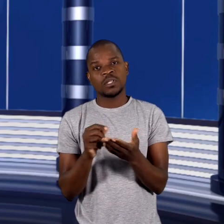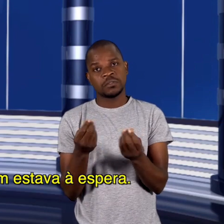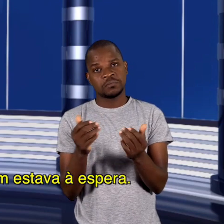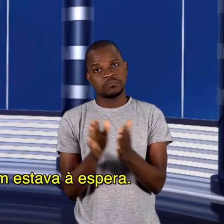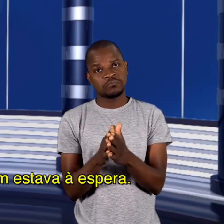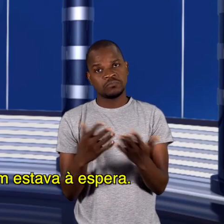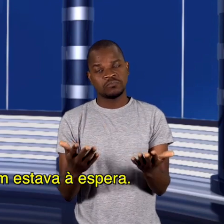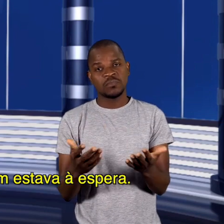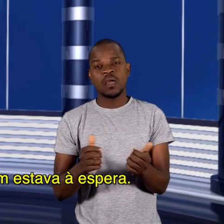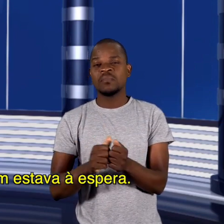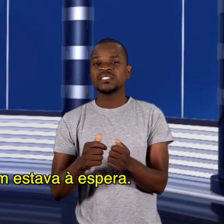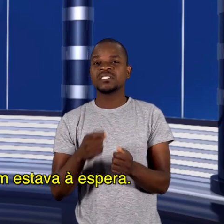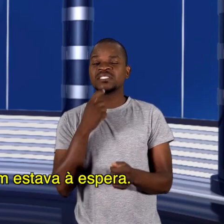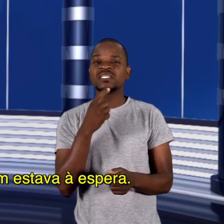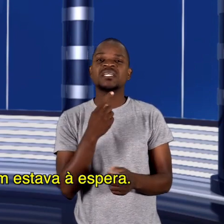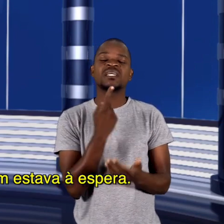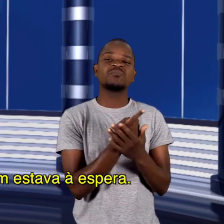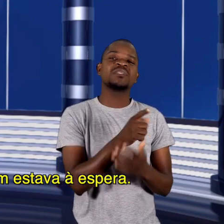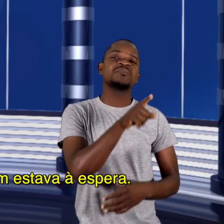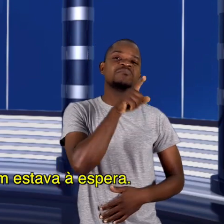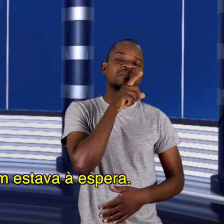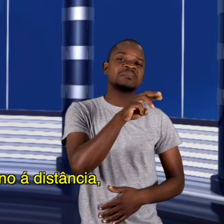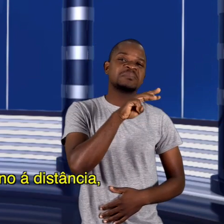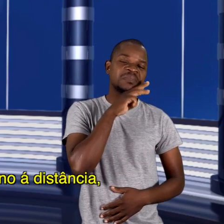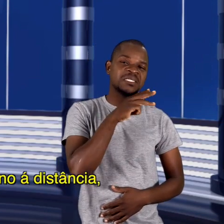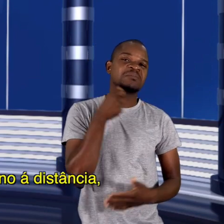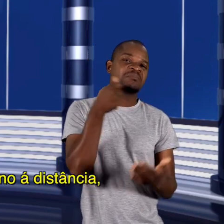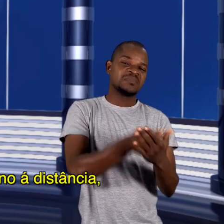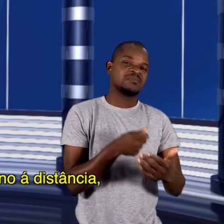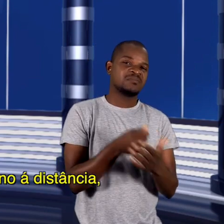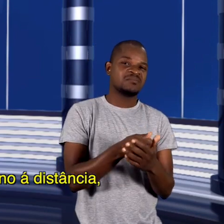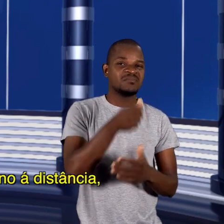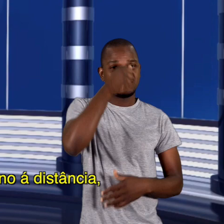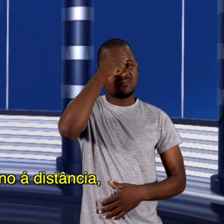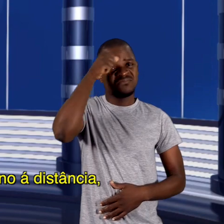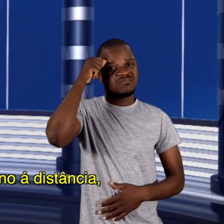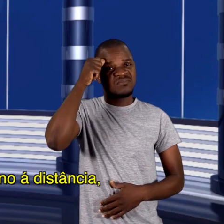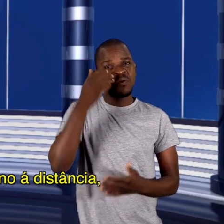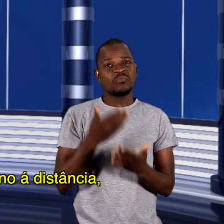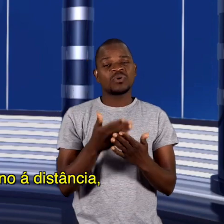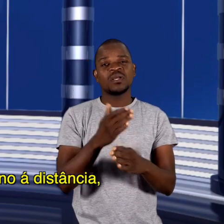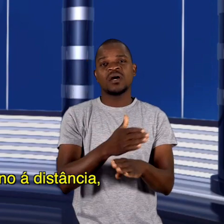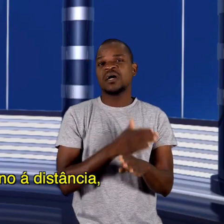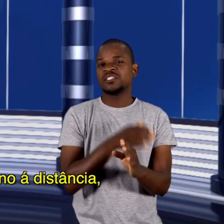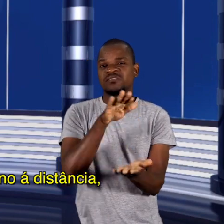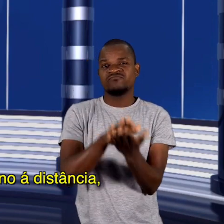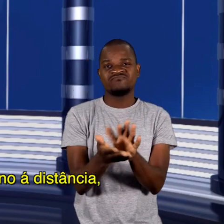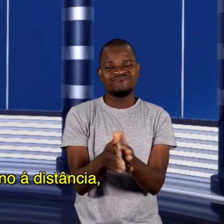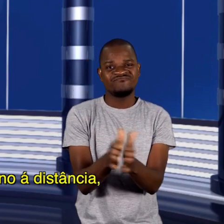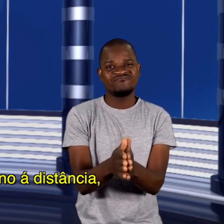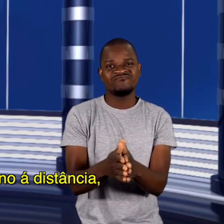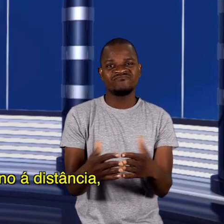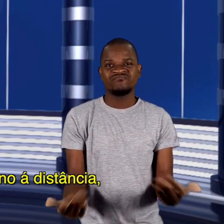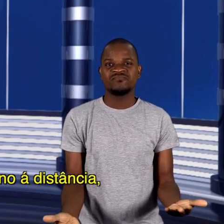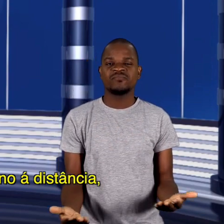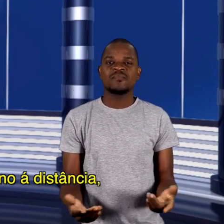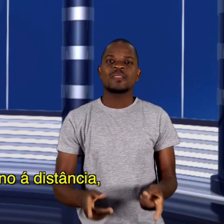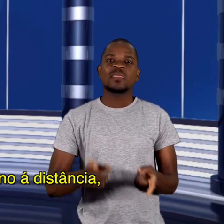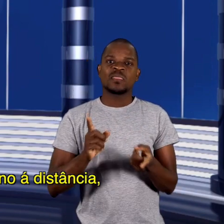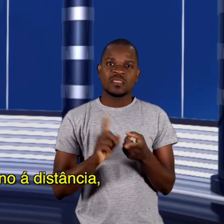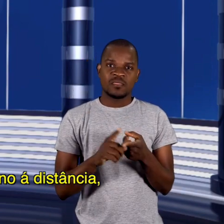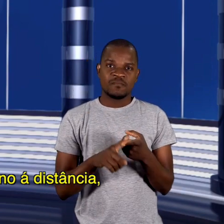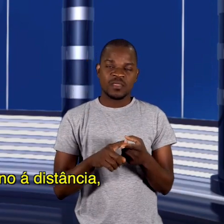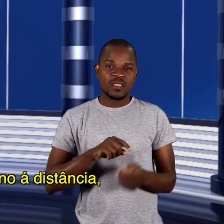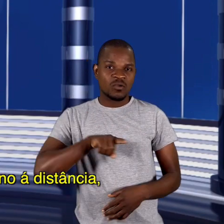pais porque é uma situação em que ninguém estava a espera então se nós optarmos optarmos desculpa por entrar por este sistema